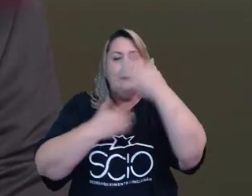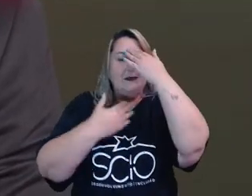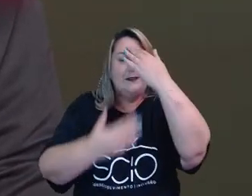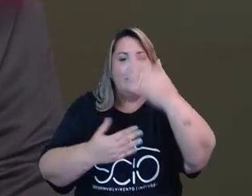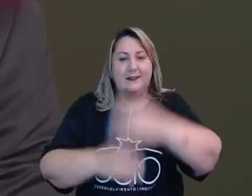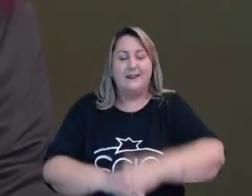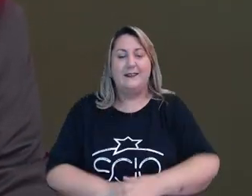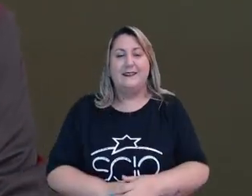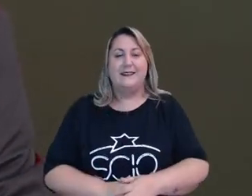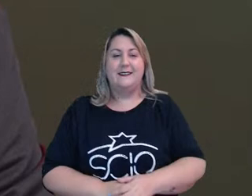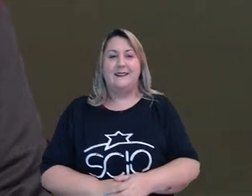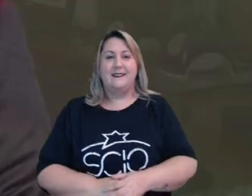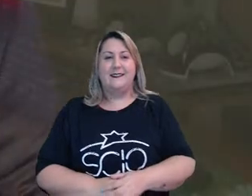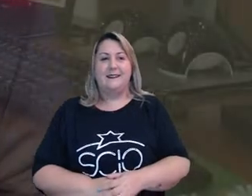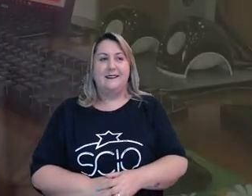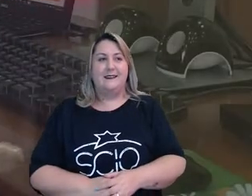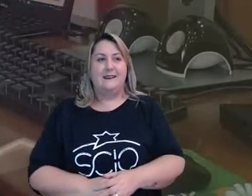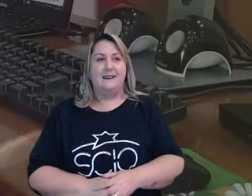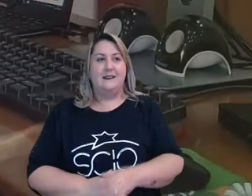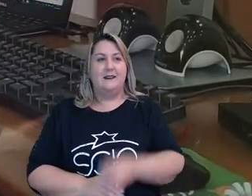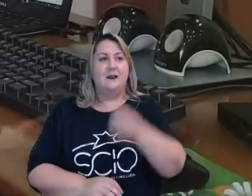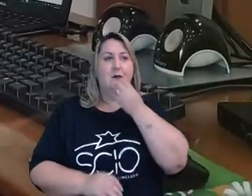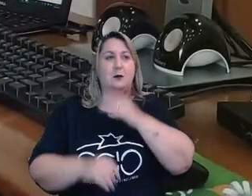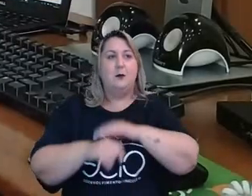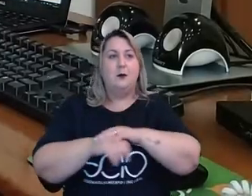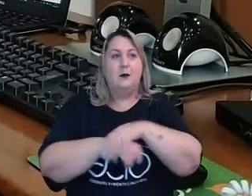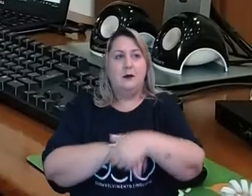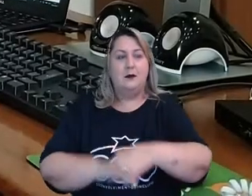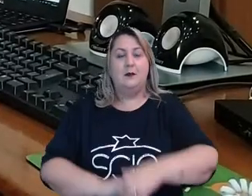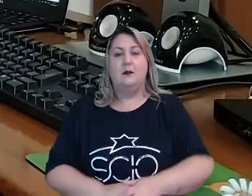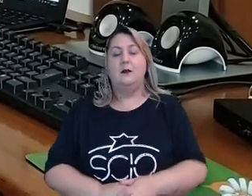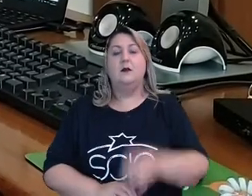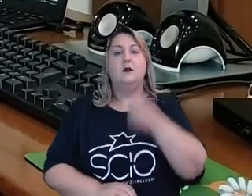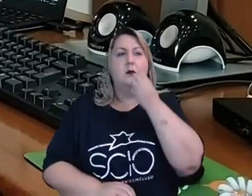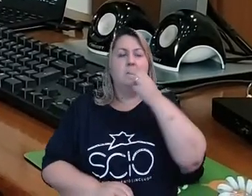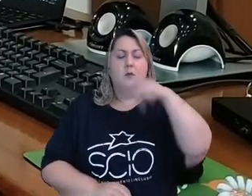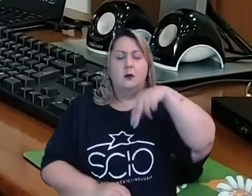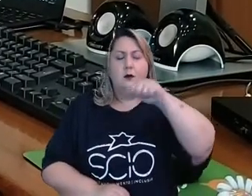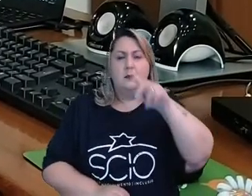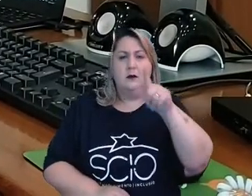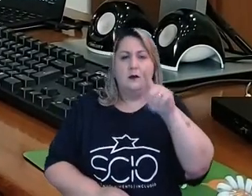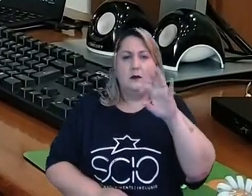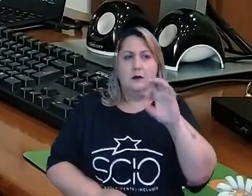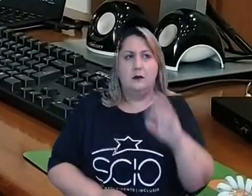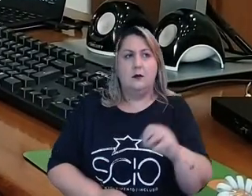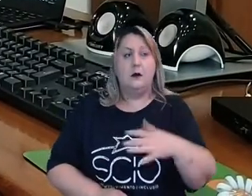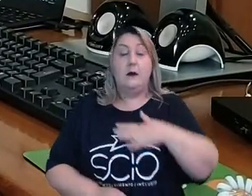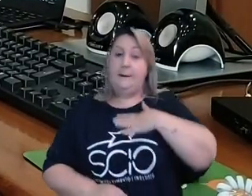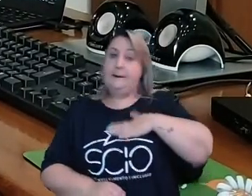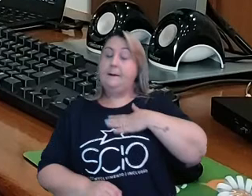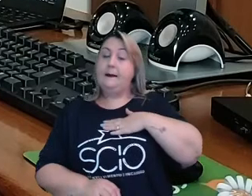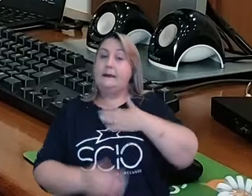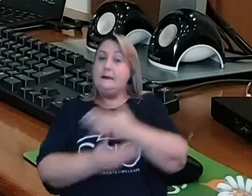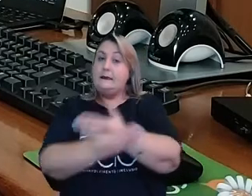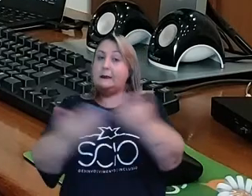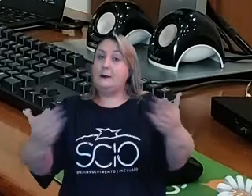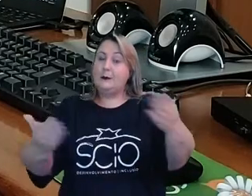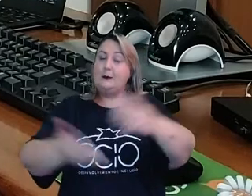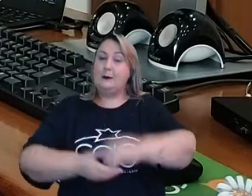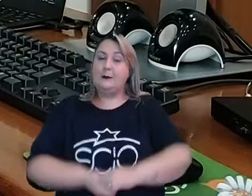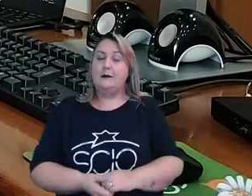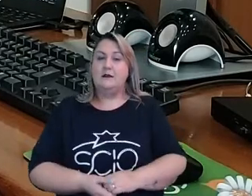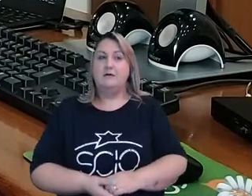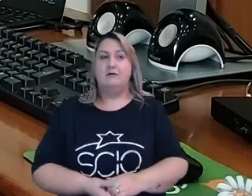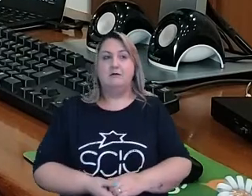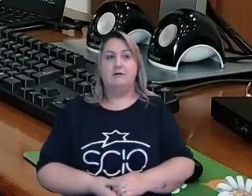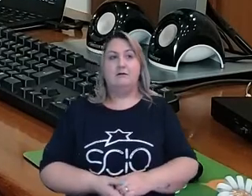por bater esse papo conosco. Boa noite, pessoal. Boa noite, Ângelo. Prazer estar aqui com todos vocês, né, de uma